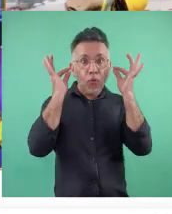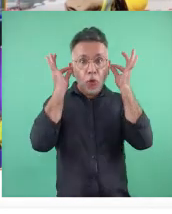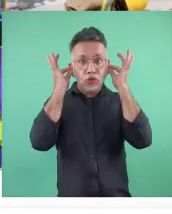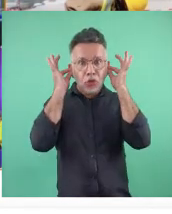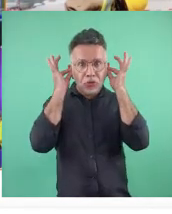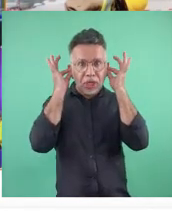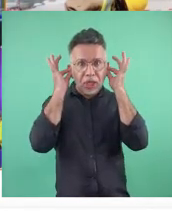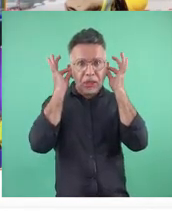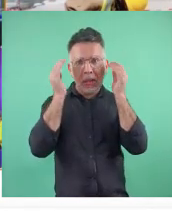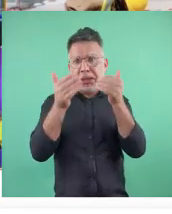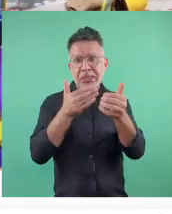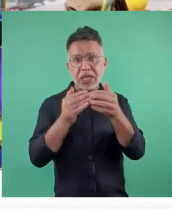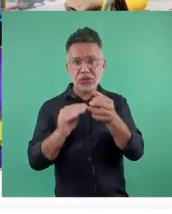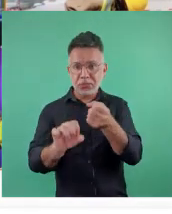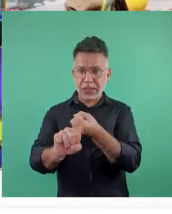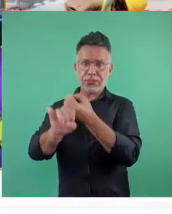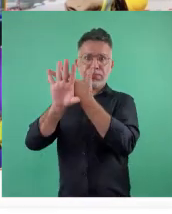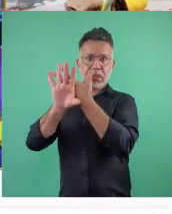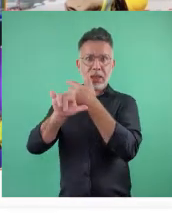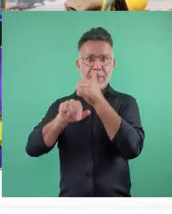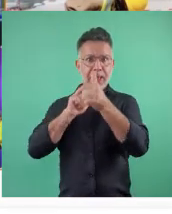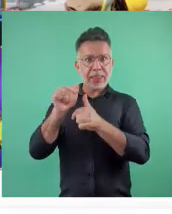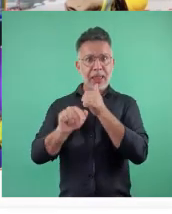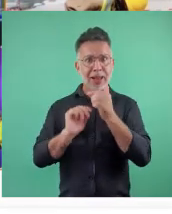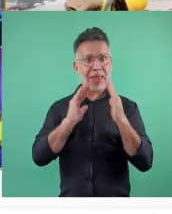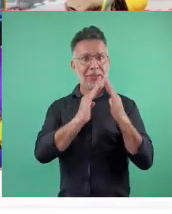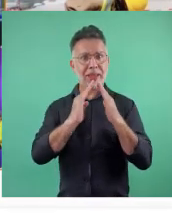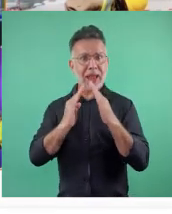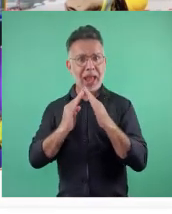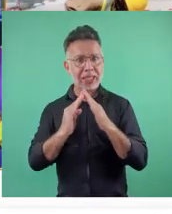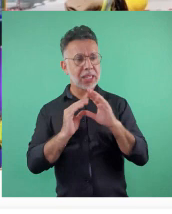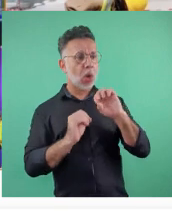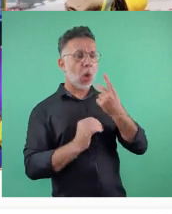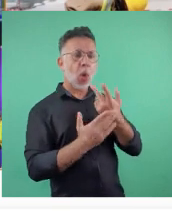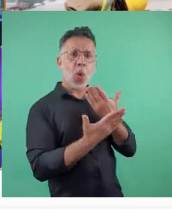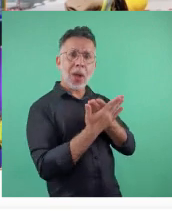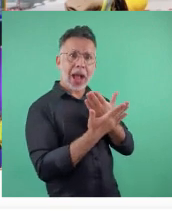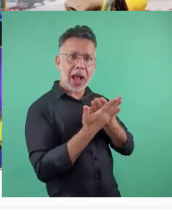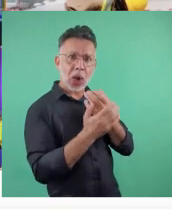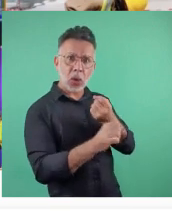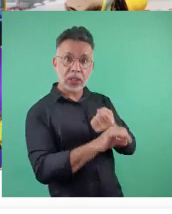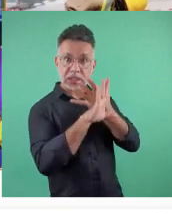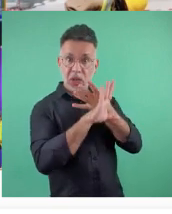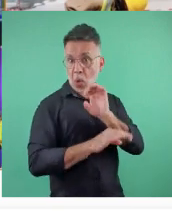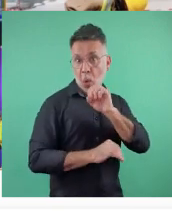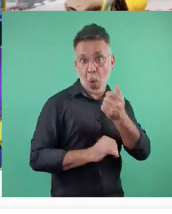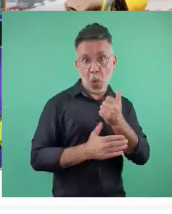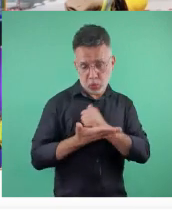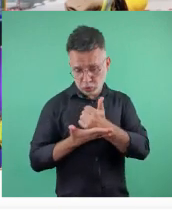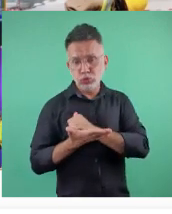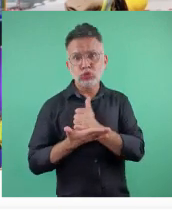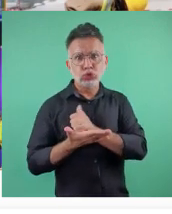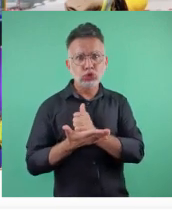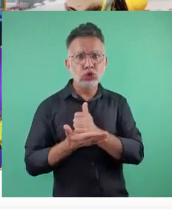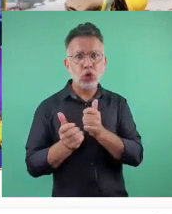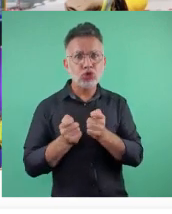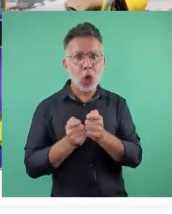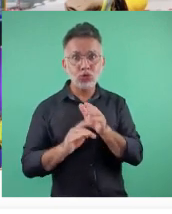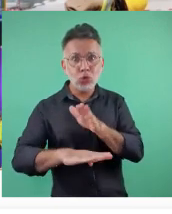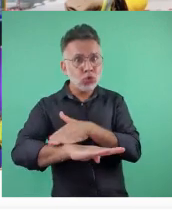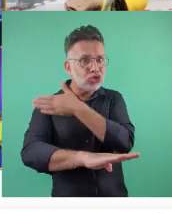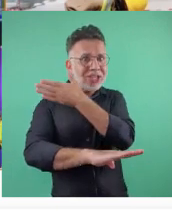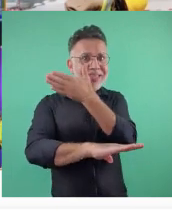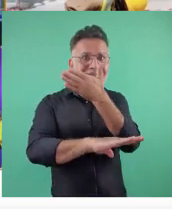teletrabalho, para aulas online ou até mesmo para jogos. o dia inteiro com fones